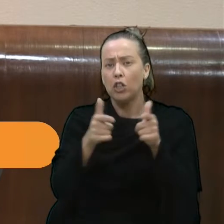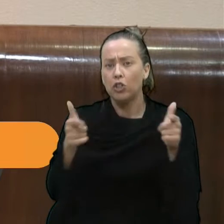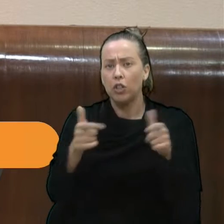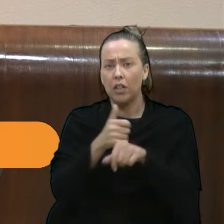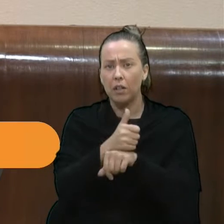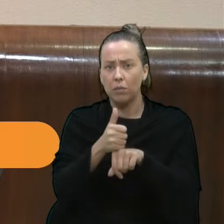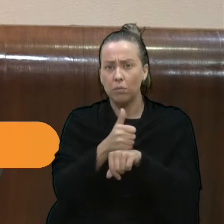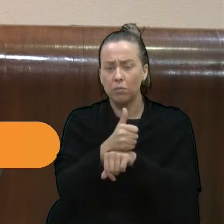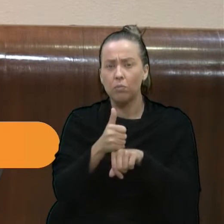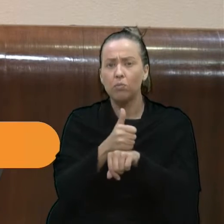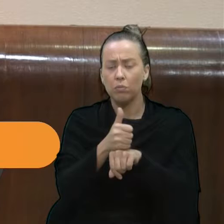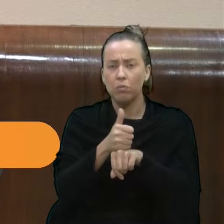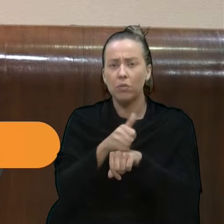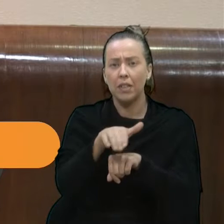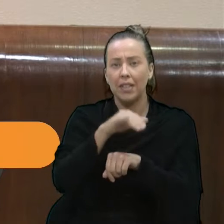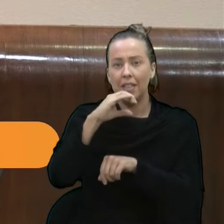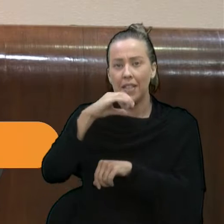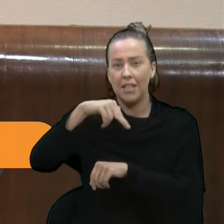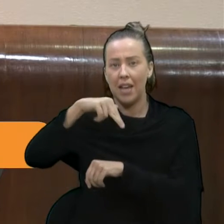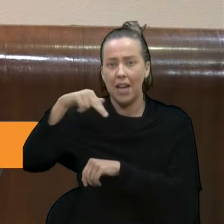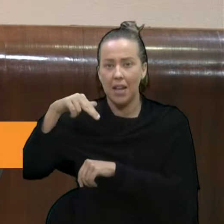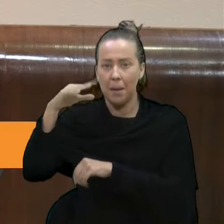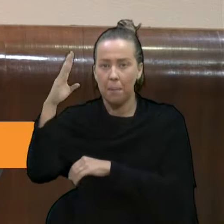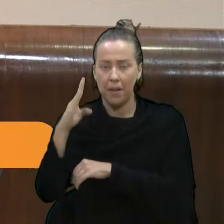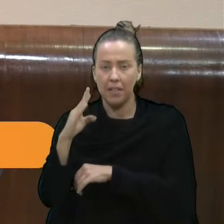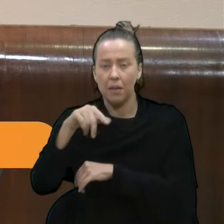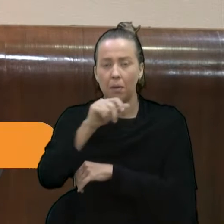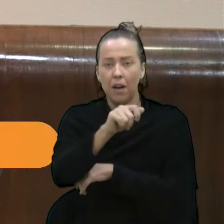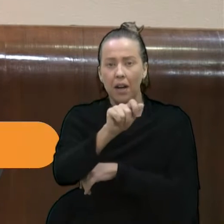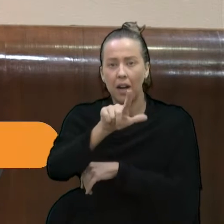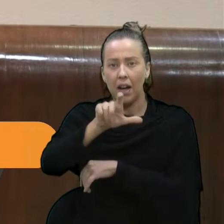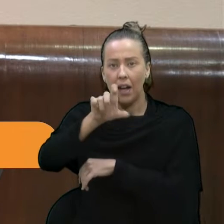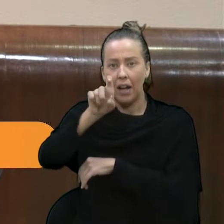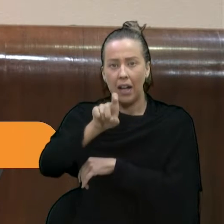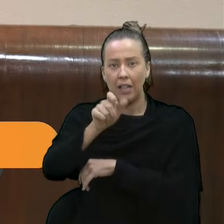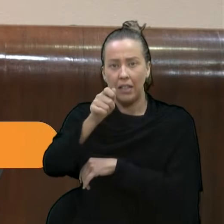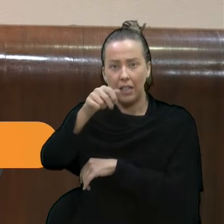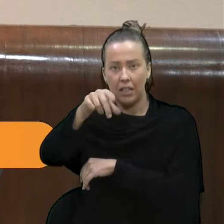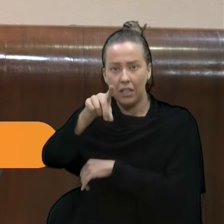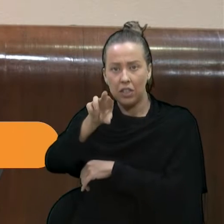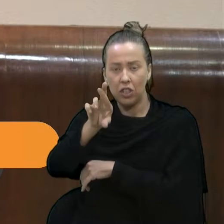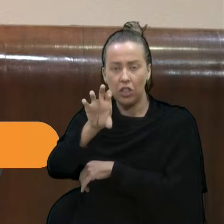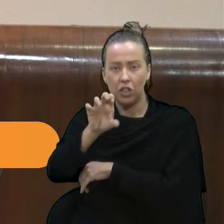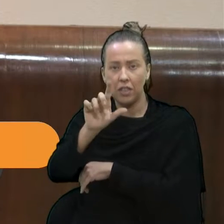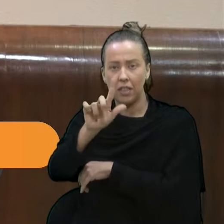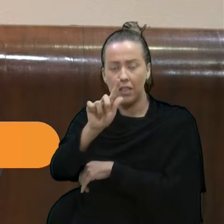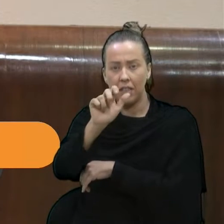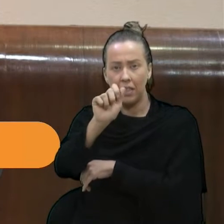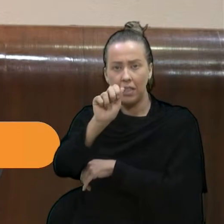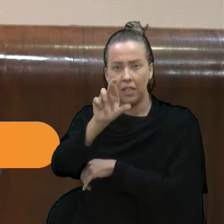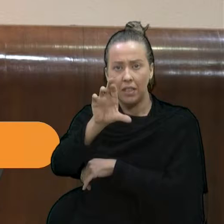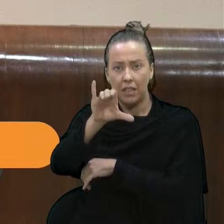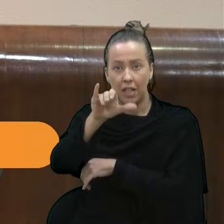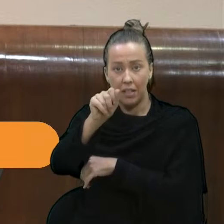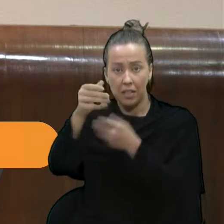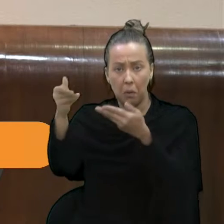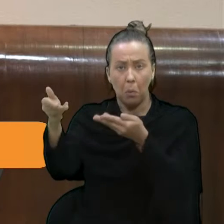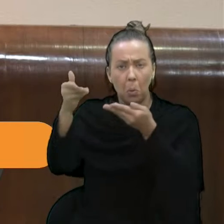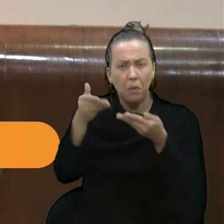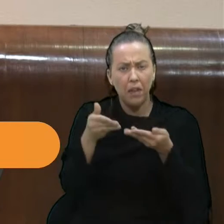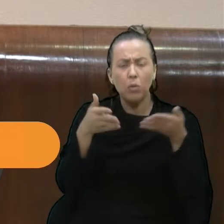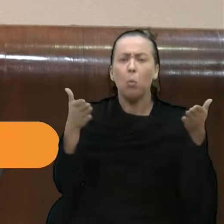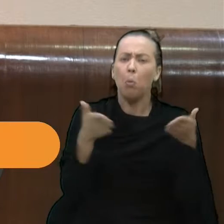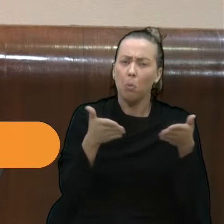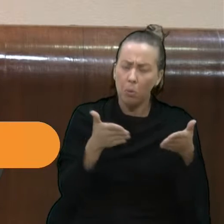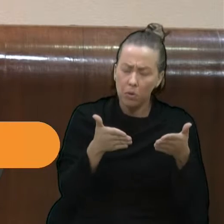e comentarista da CNN Brasil, Alexandre Garcia, o nosso convidado de hoje, a quem passo